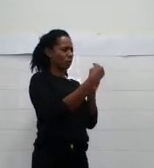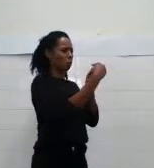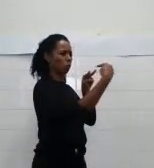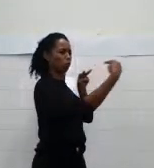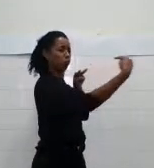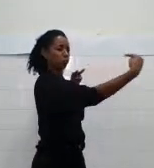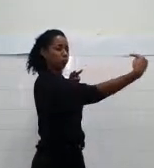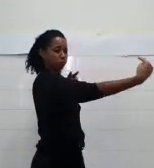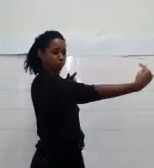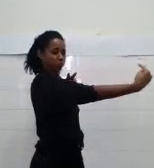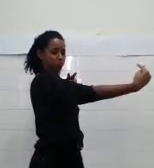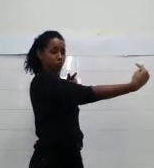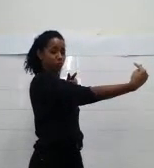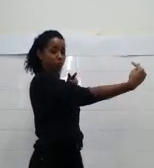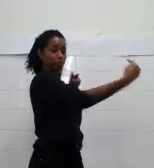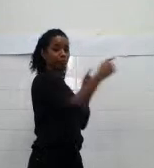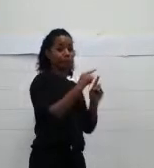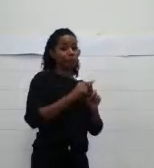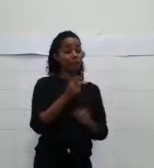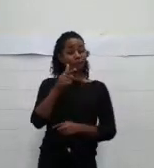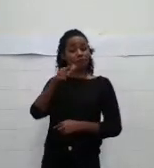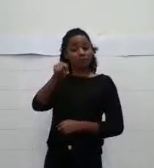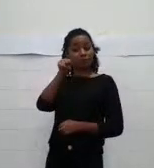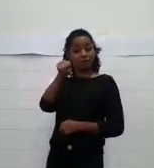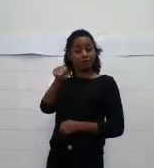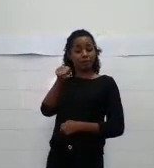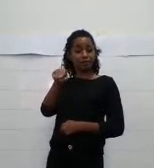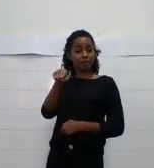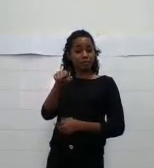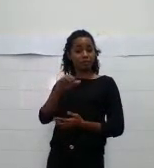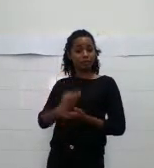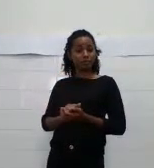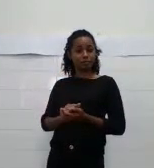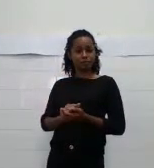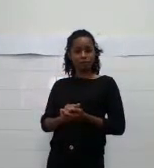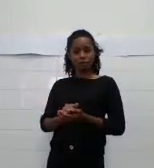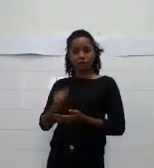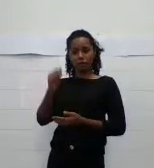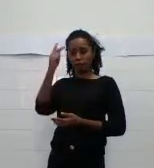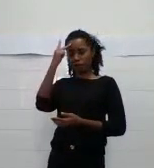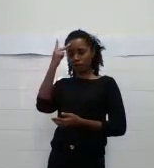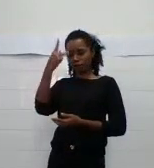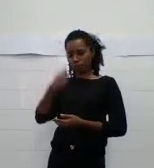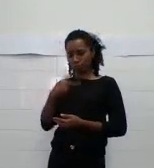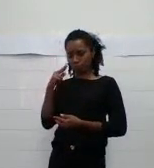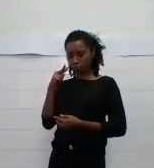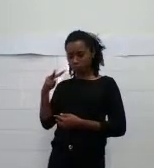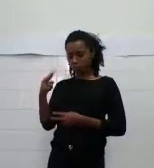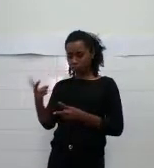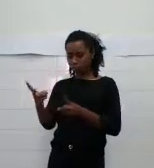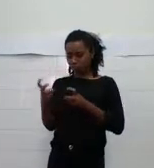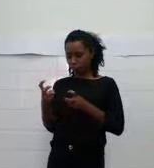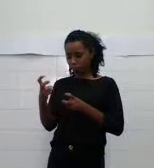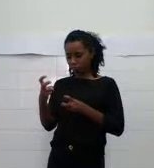outro, e o Luiz Gama não. É olhar para a sua própria subjetividade